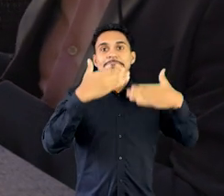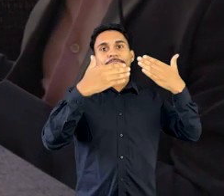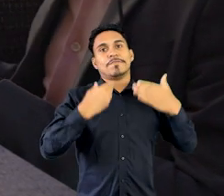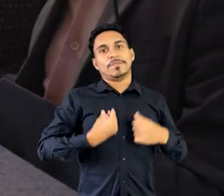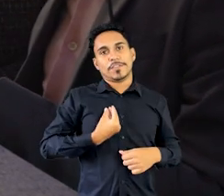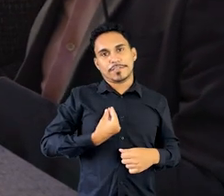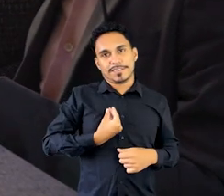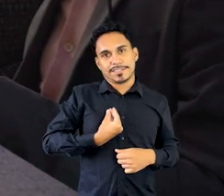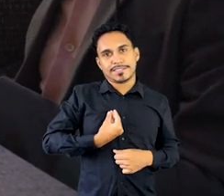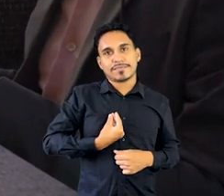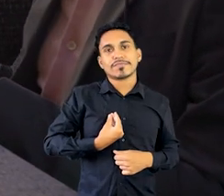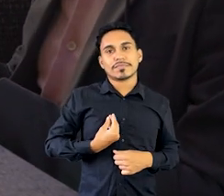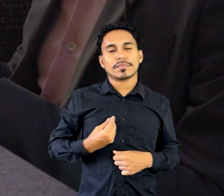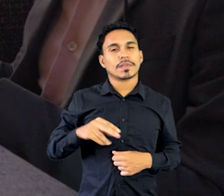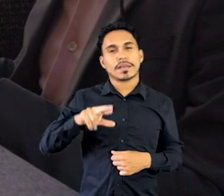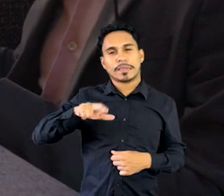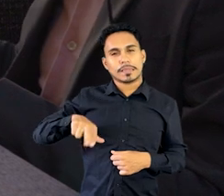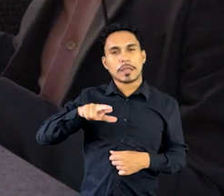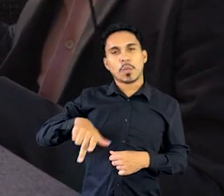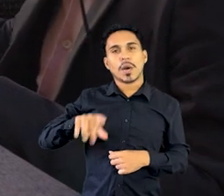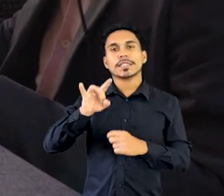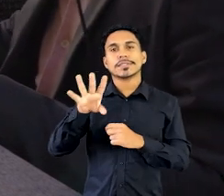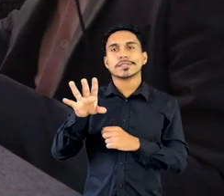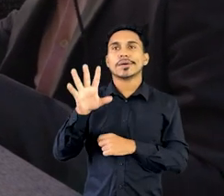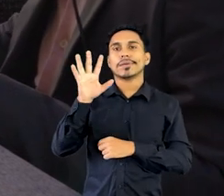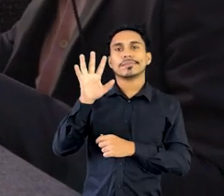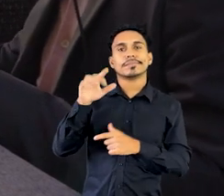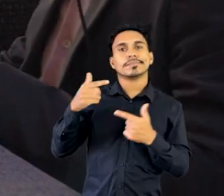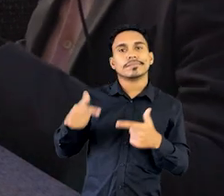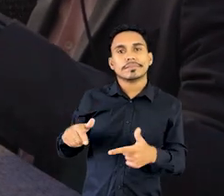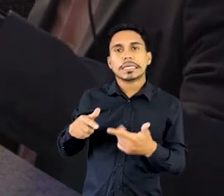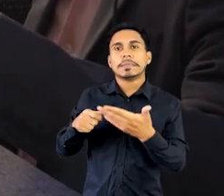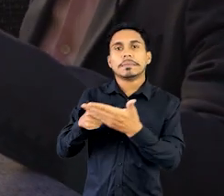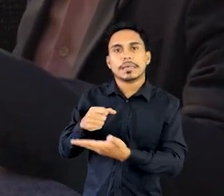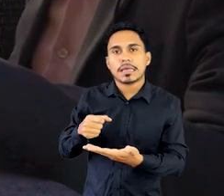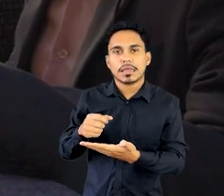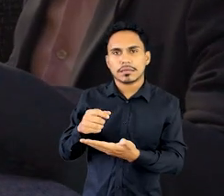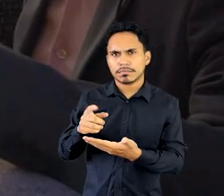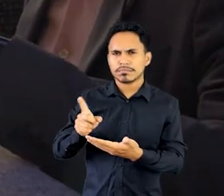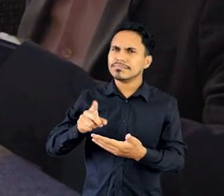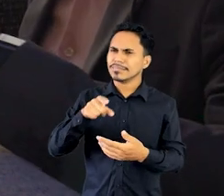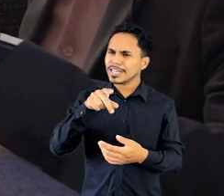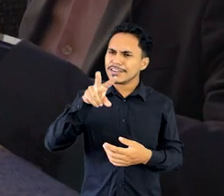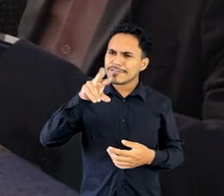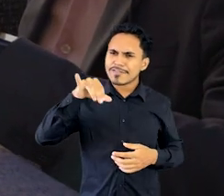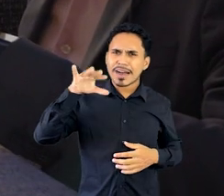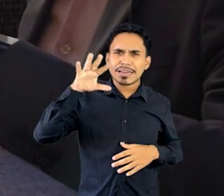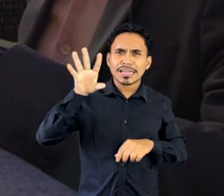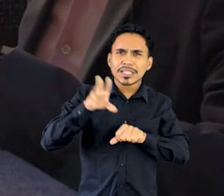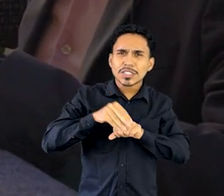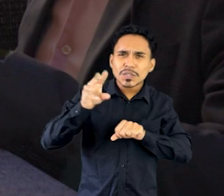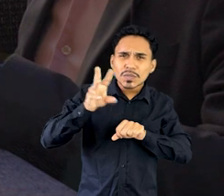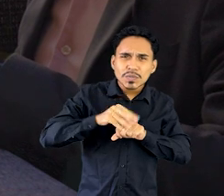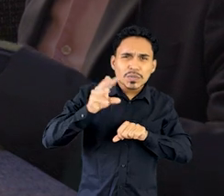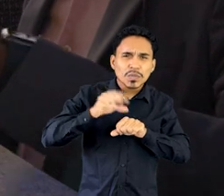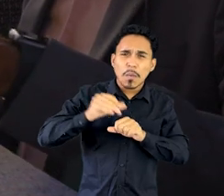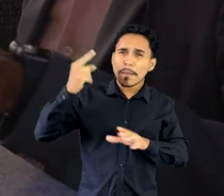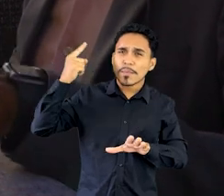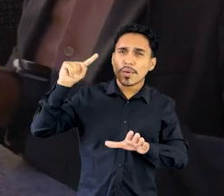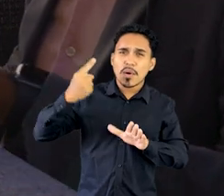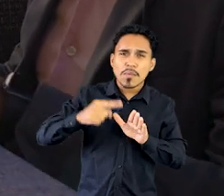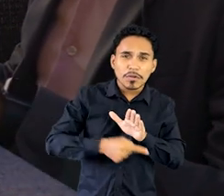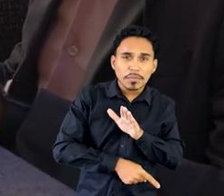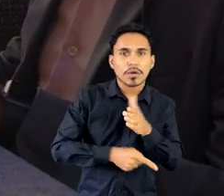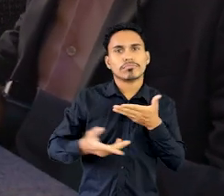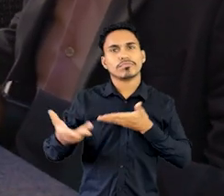outra coisa ou como a Fernanda disse não é só aprender a soldar um fio a no conector B perito é literalmente poder